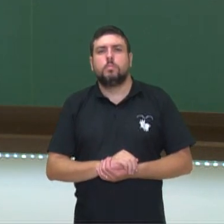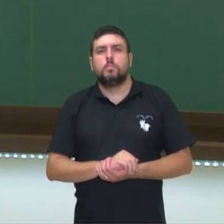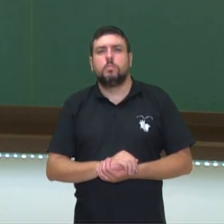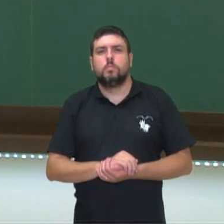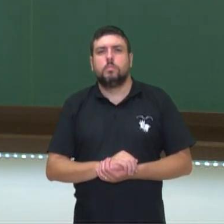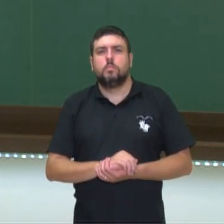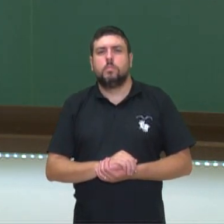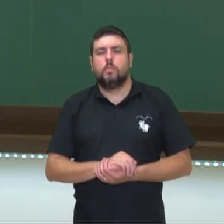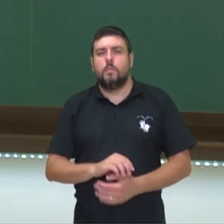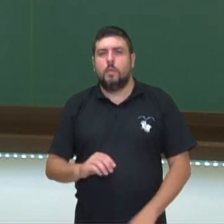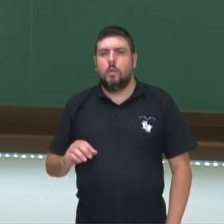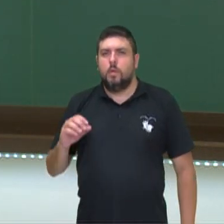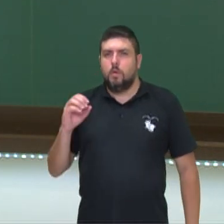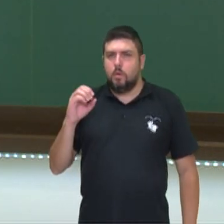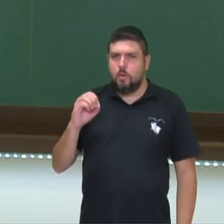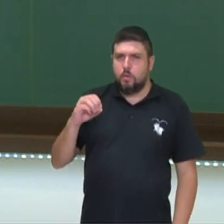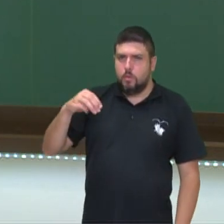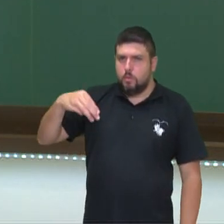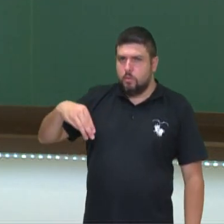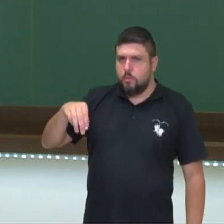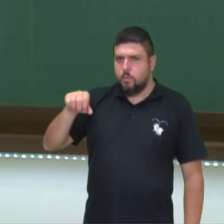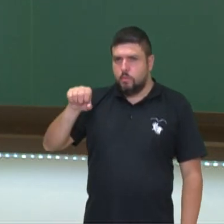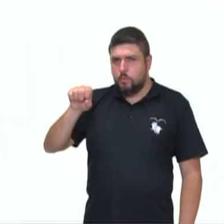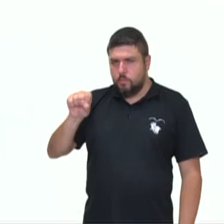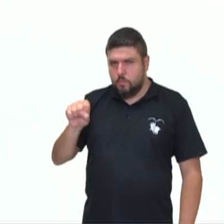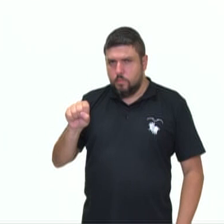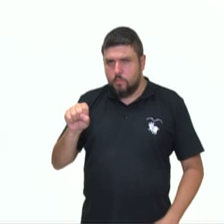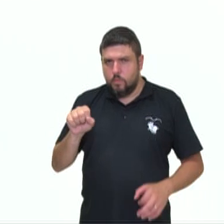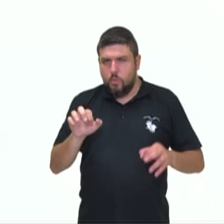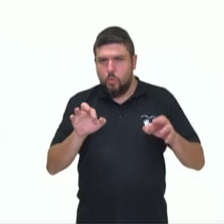Segundo a Organização Mundial da Saúde,